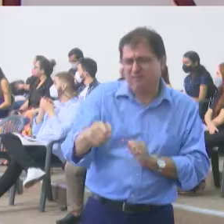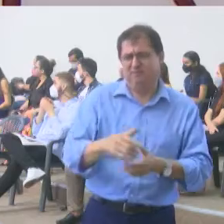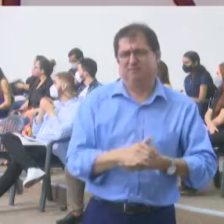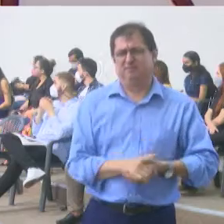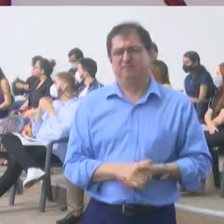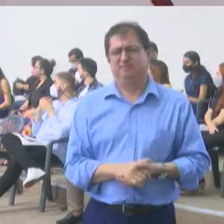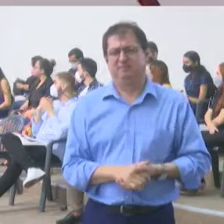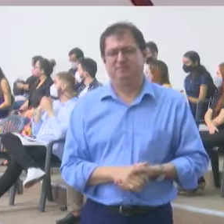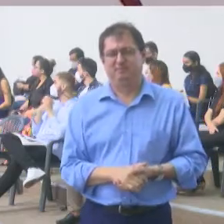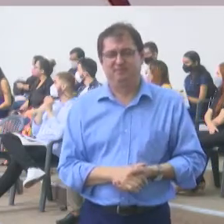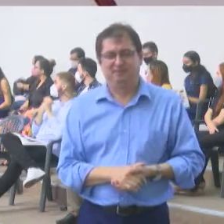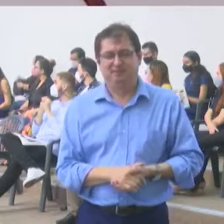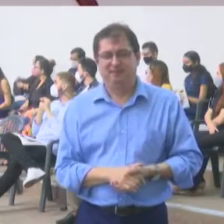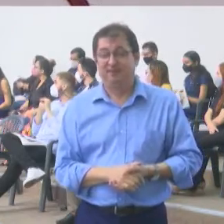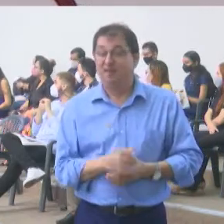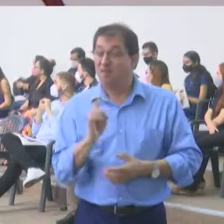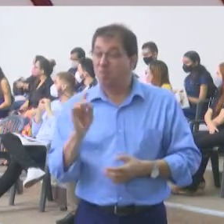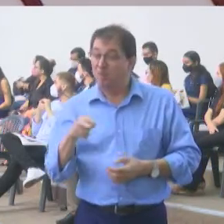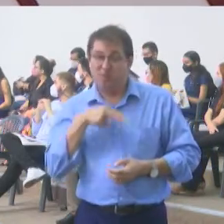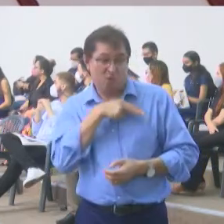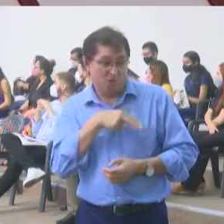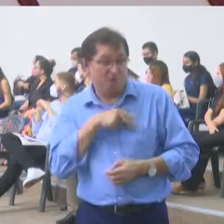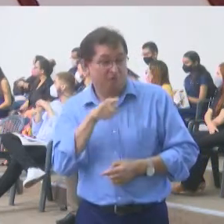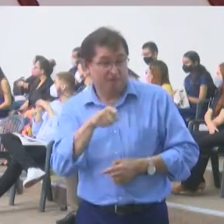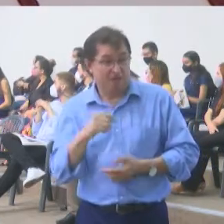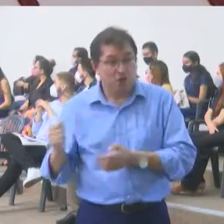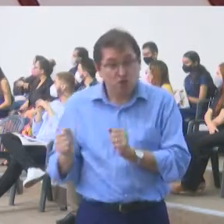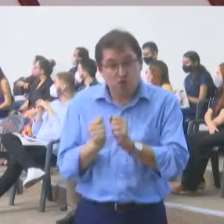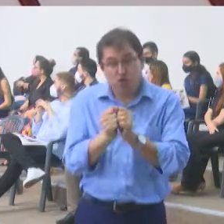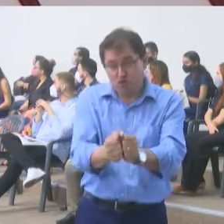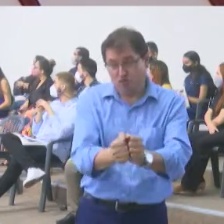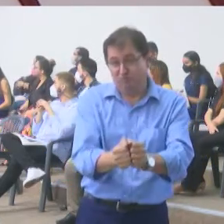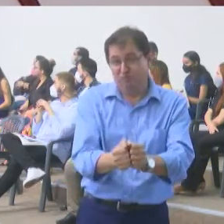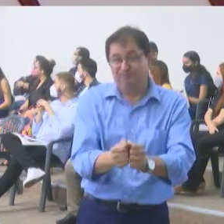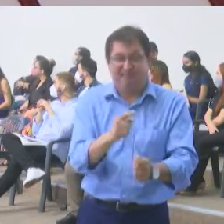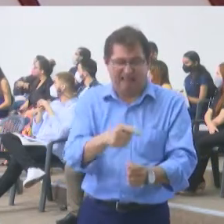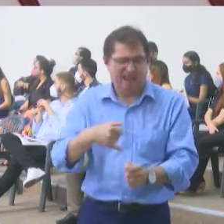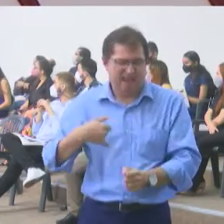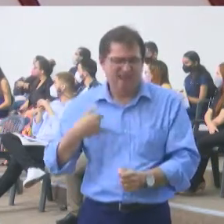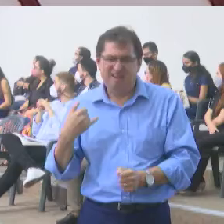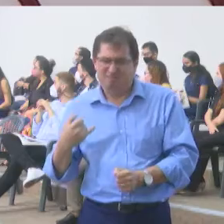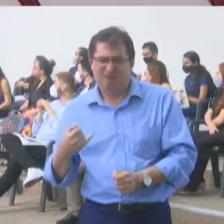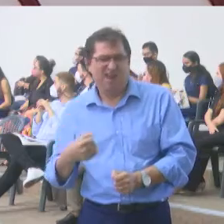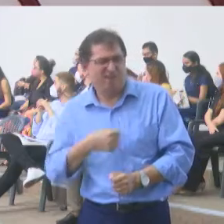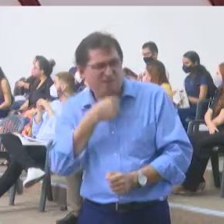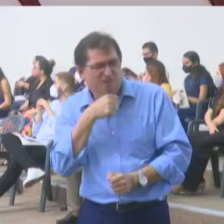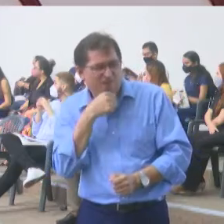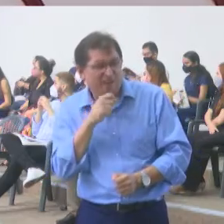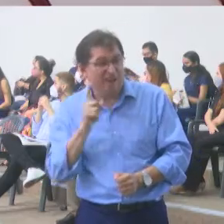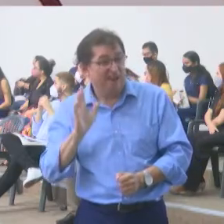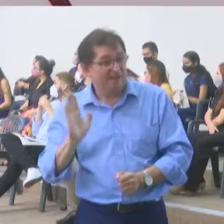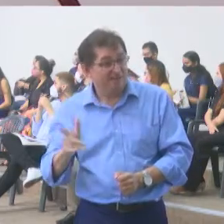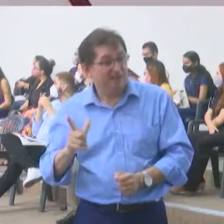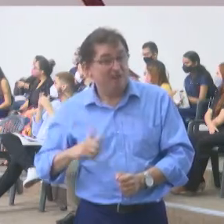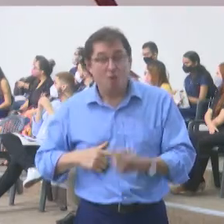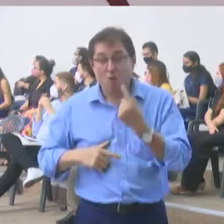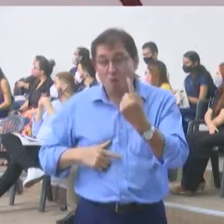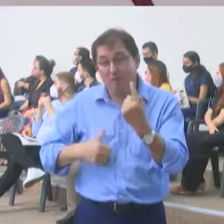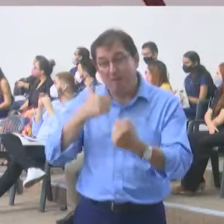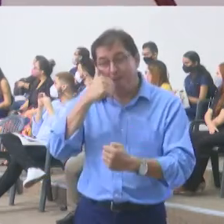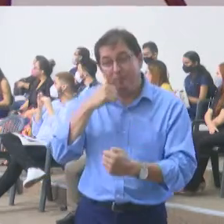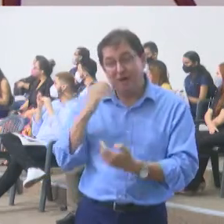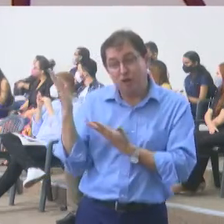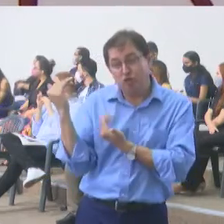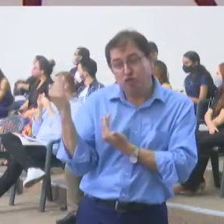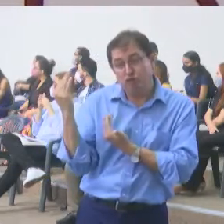O detalhe é que não é só a Noemi. Junto com Noemi, que já é idosa, que não pode gerar filhos, tem uma outra moça também que